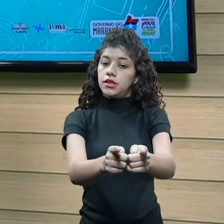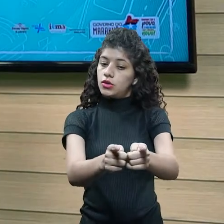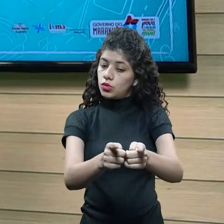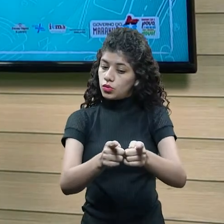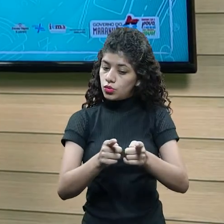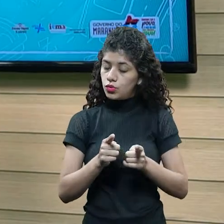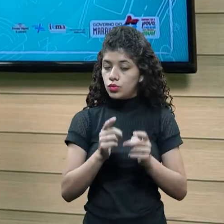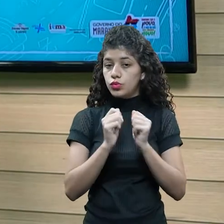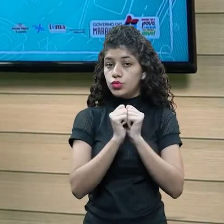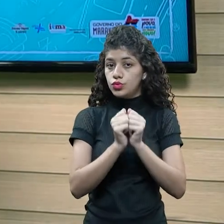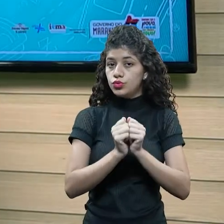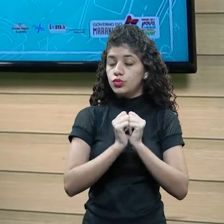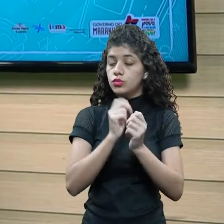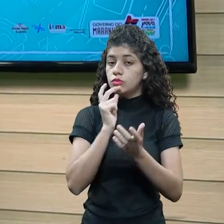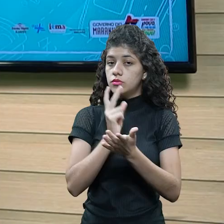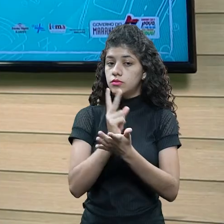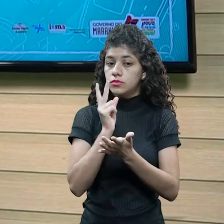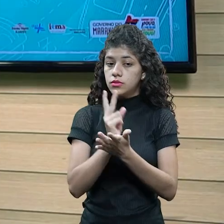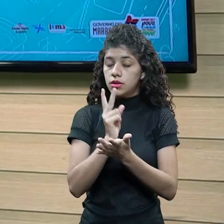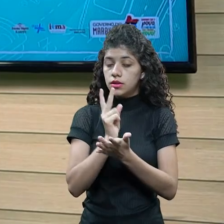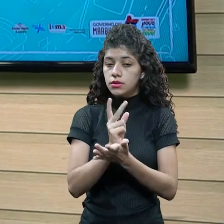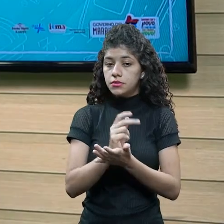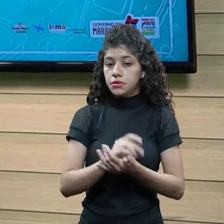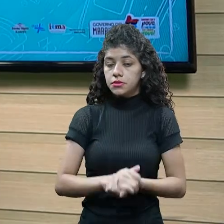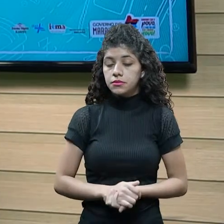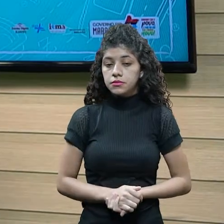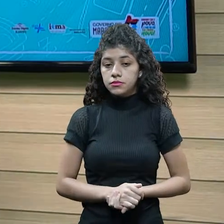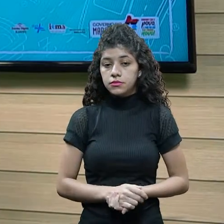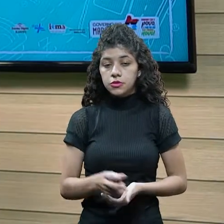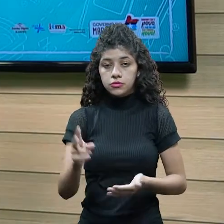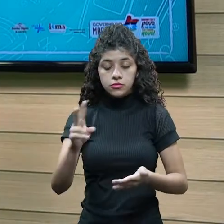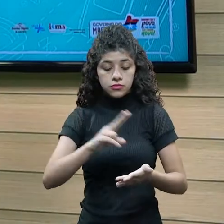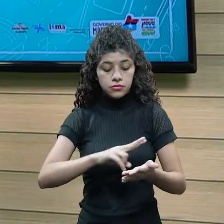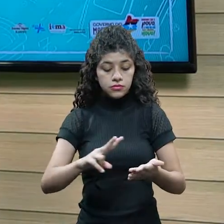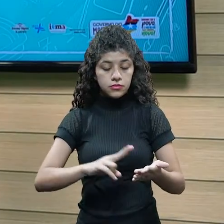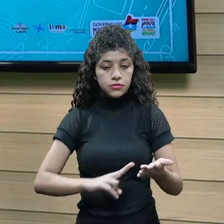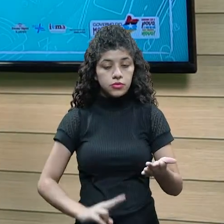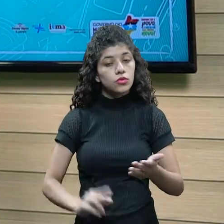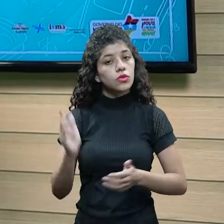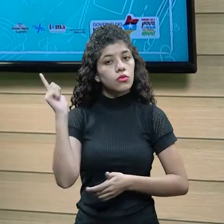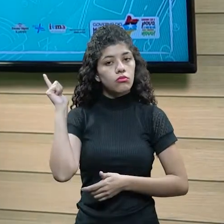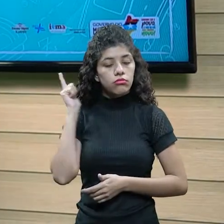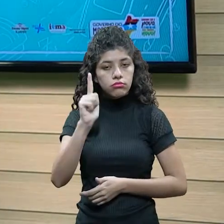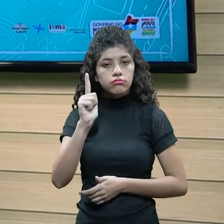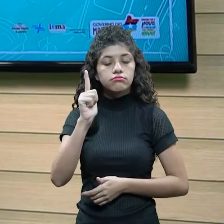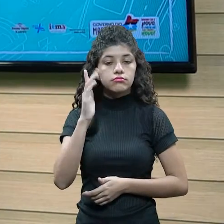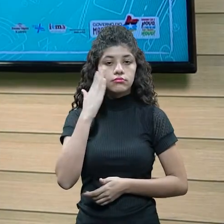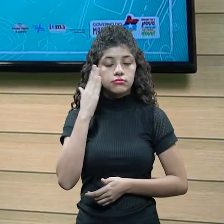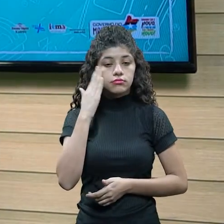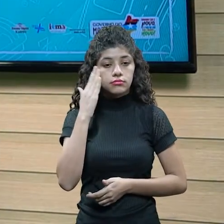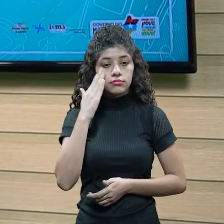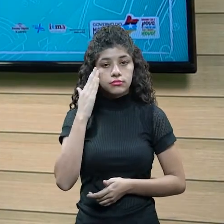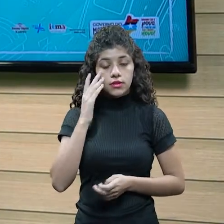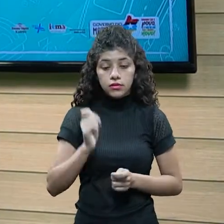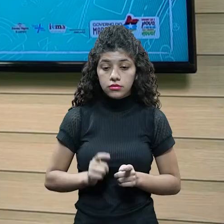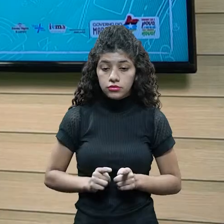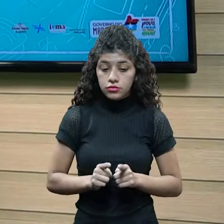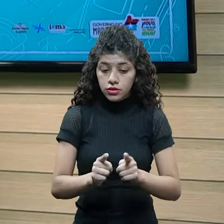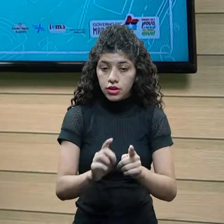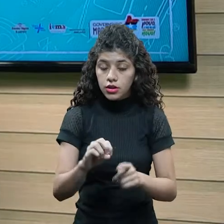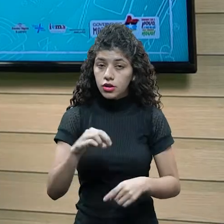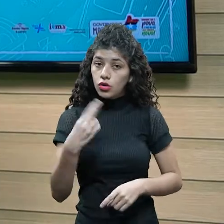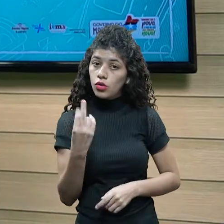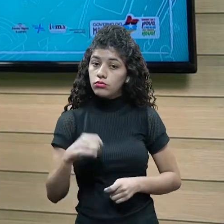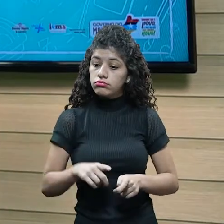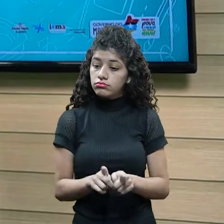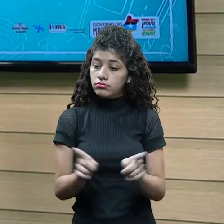ou as duas vão diminuir. Eu costumo dar um macete para os meus alunos que na leitura da questão eu consigo entender se é direta ou inversamente. Se na